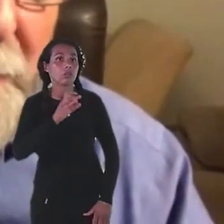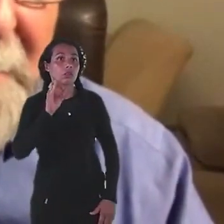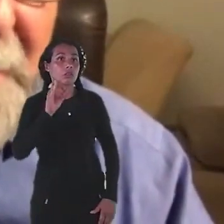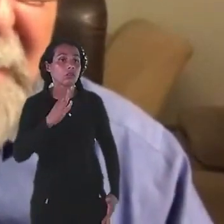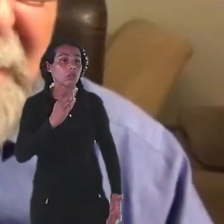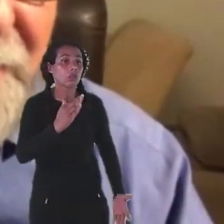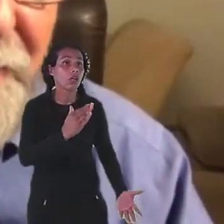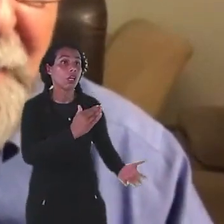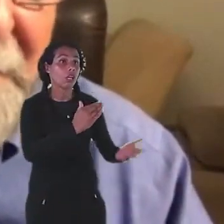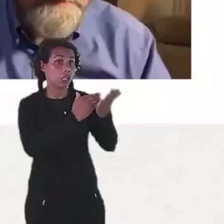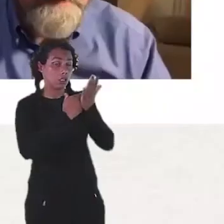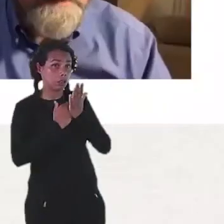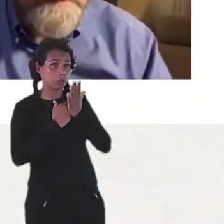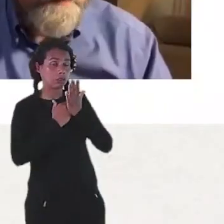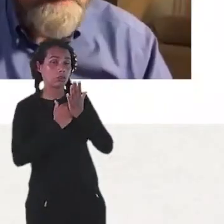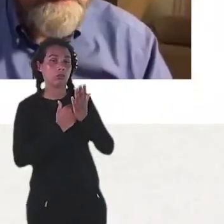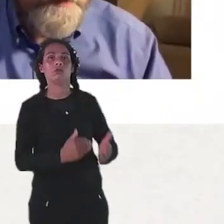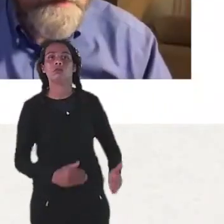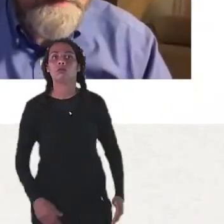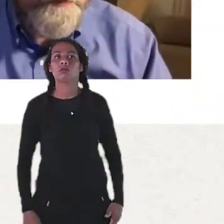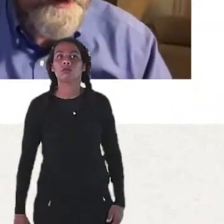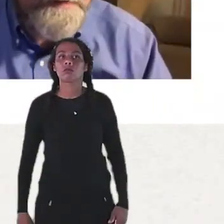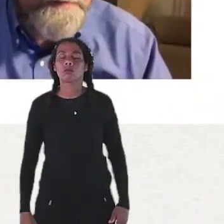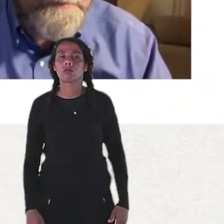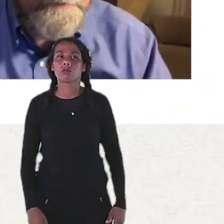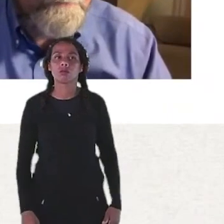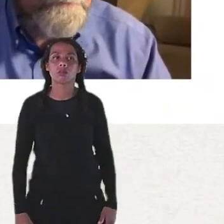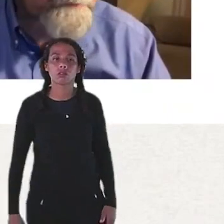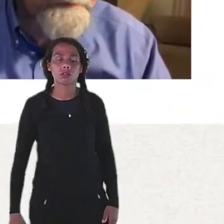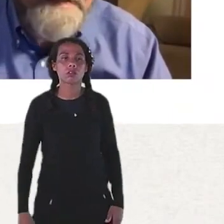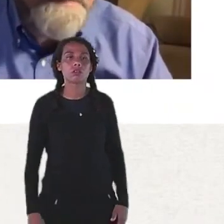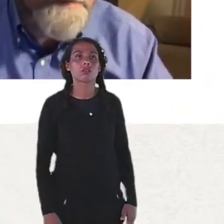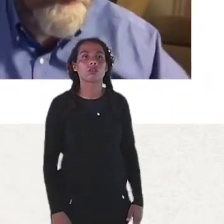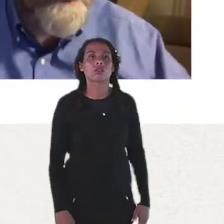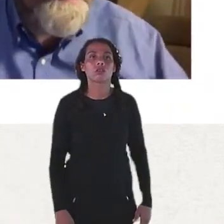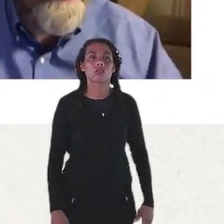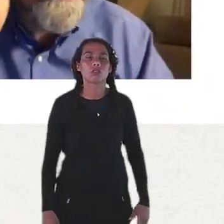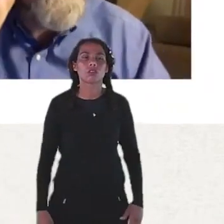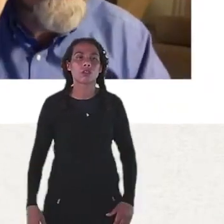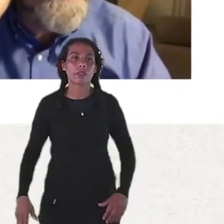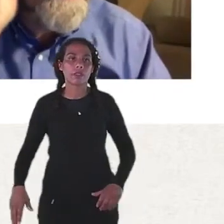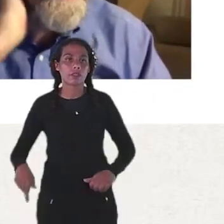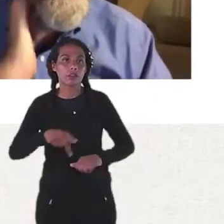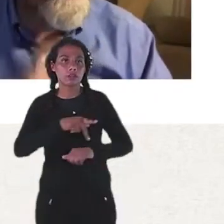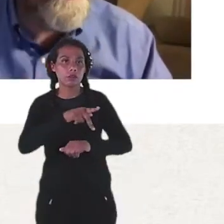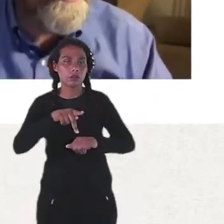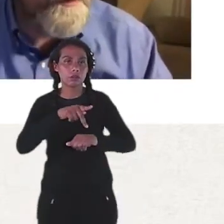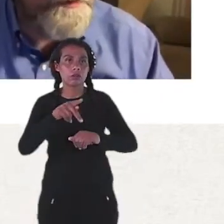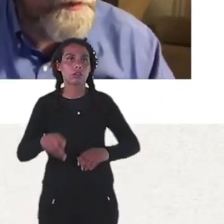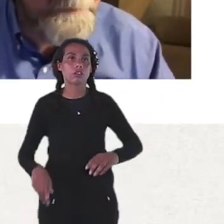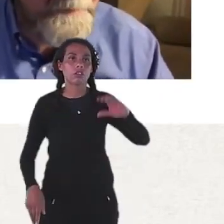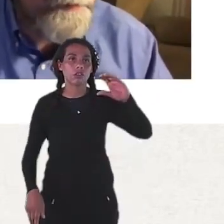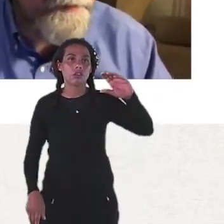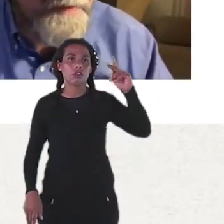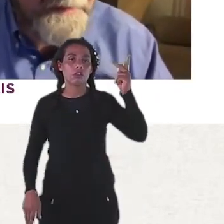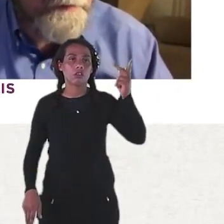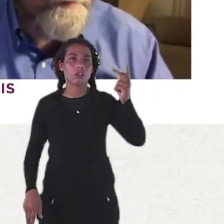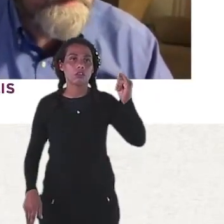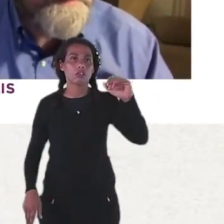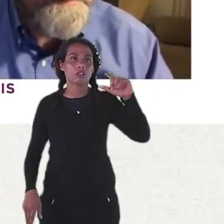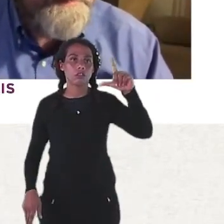exemplar, a melhor da América Latina, quando o Chile disse, não, só precisamos vacinar e abandonou o